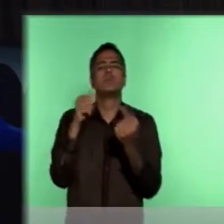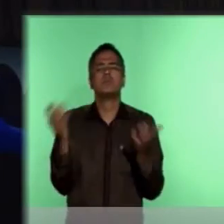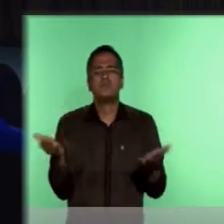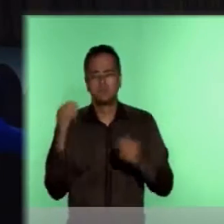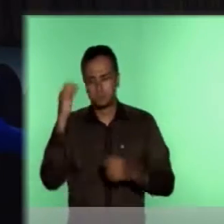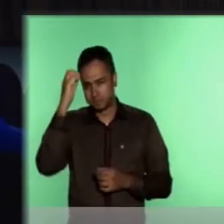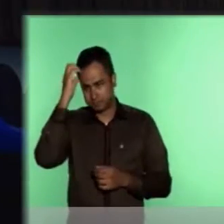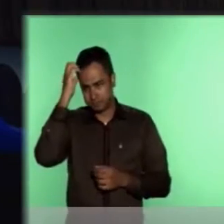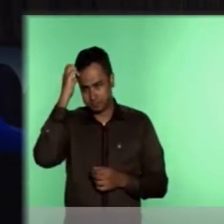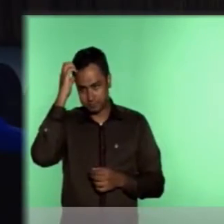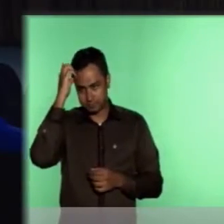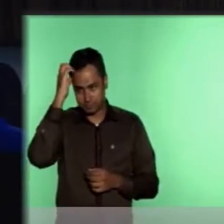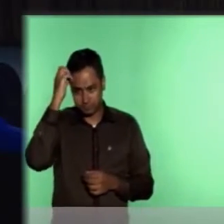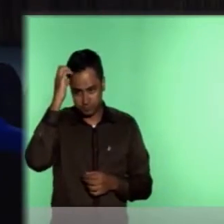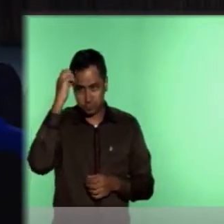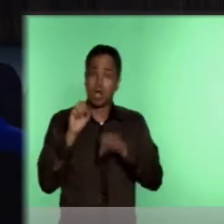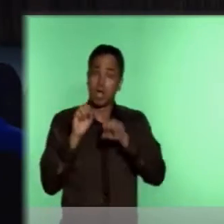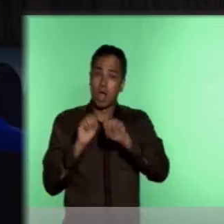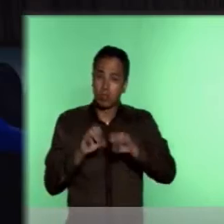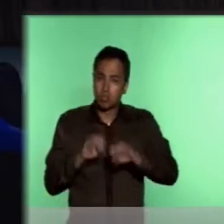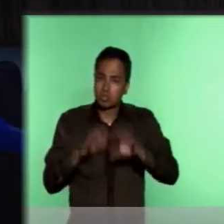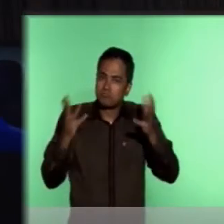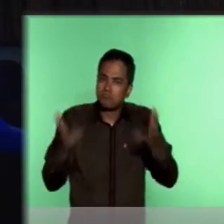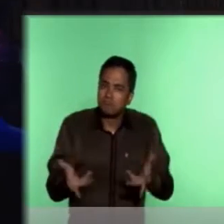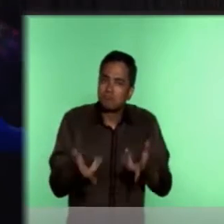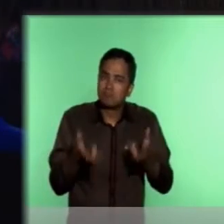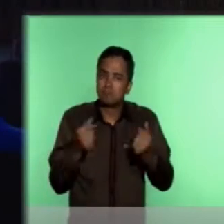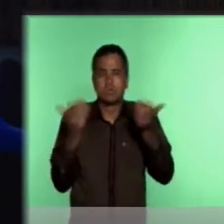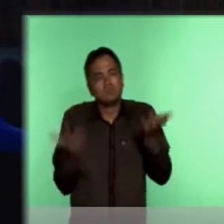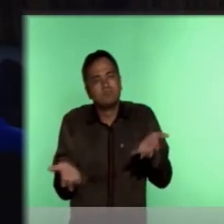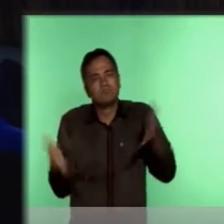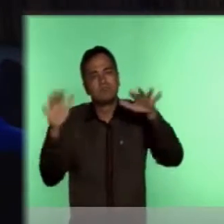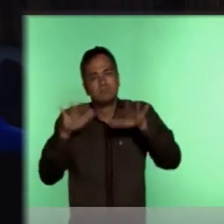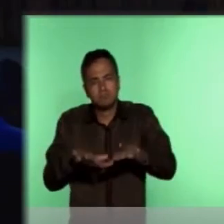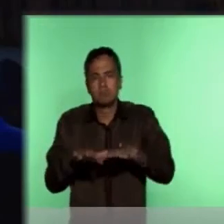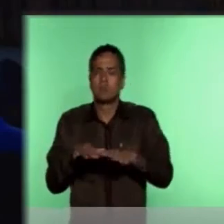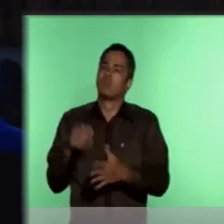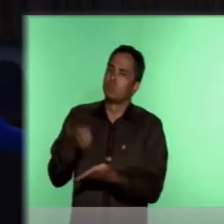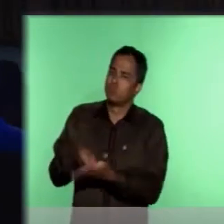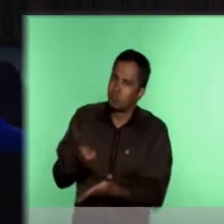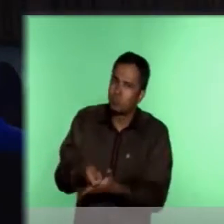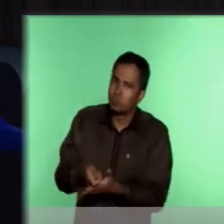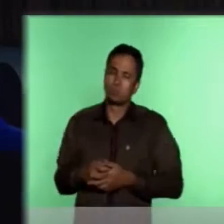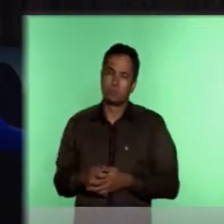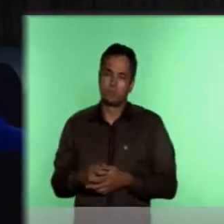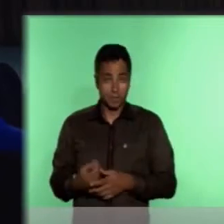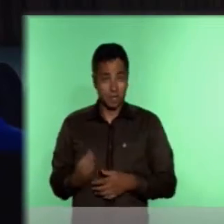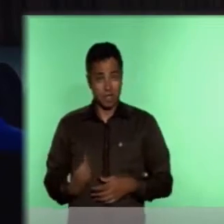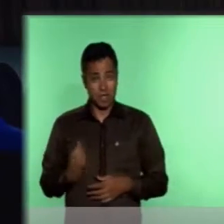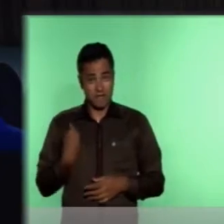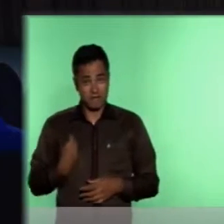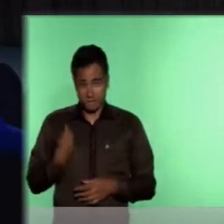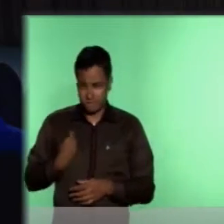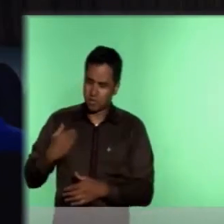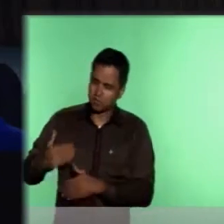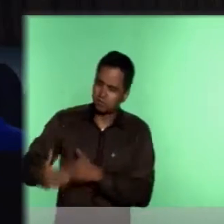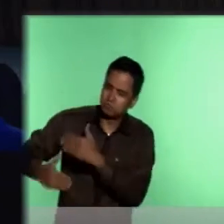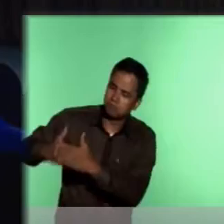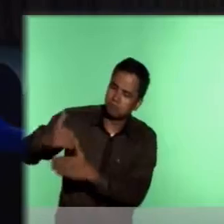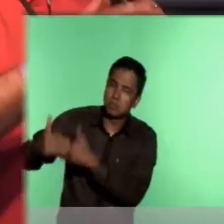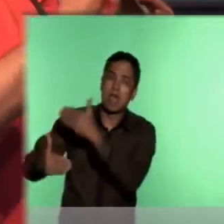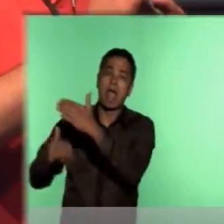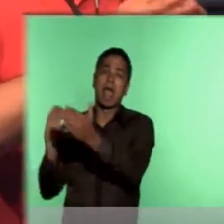de qualidade, equitativa e inclusiva, assim como a aprendizagem ao longo da vida até